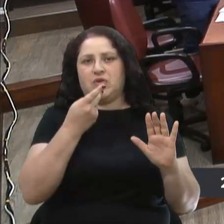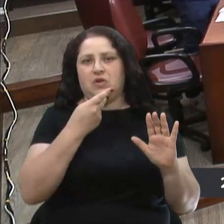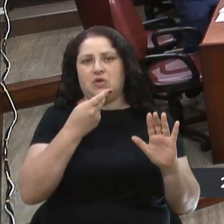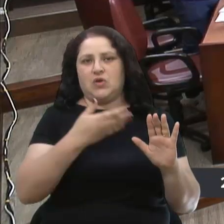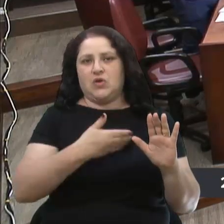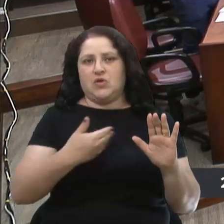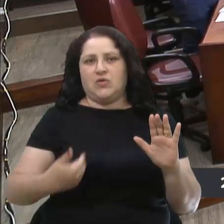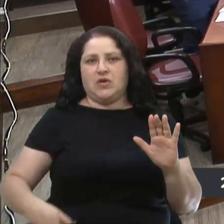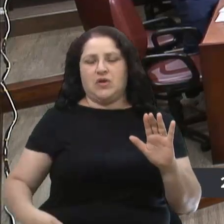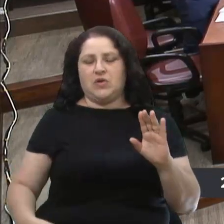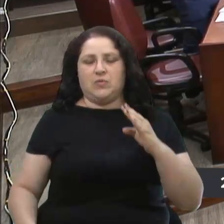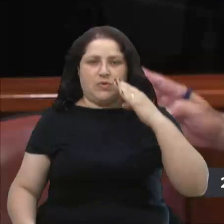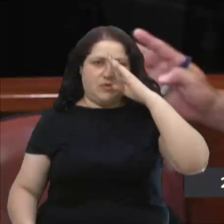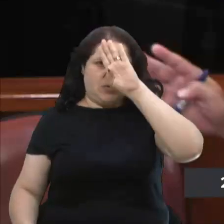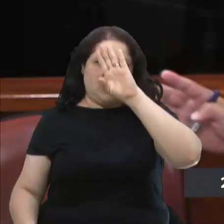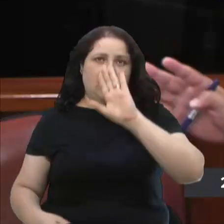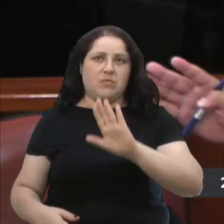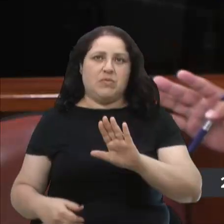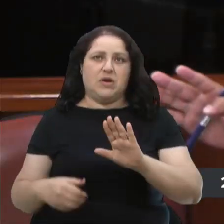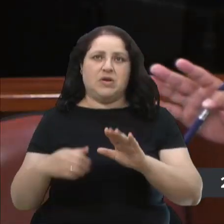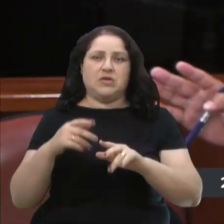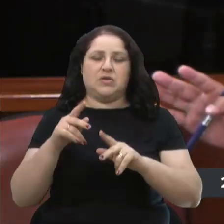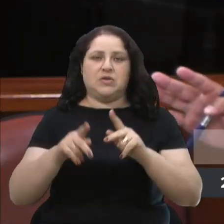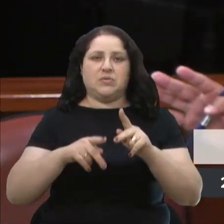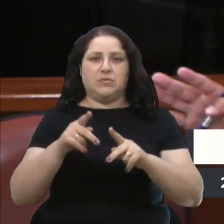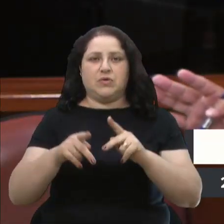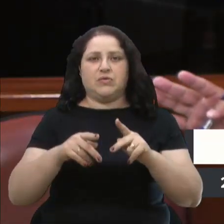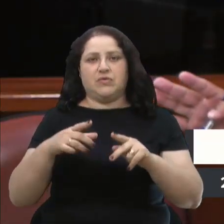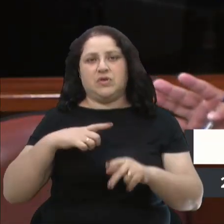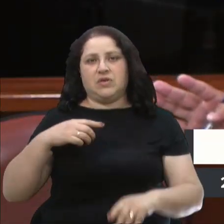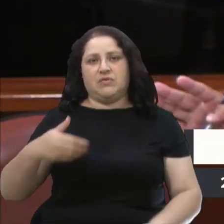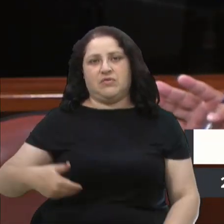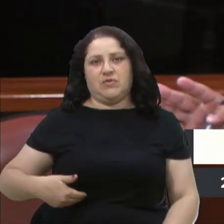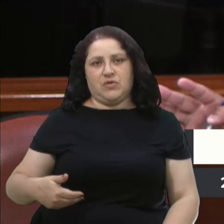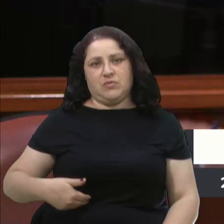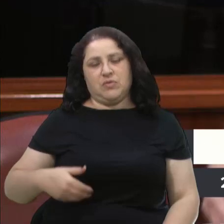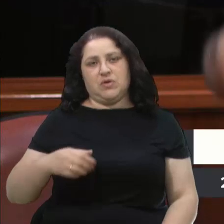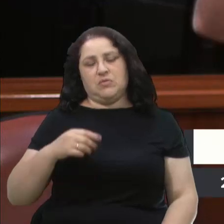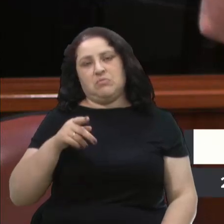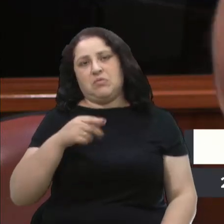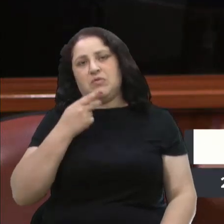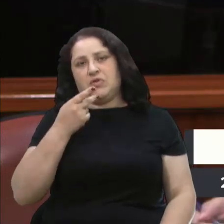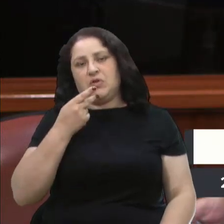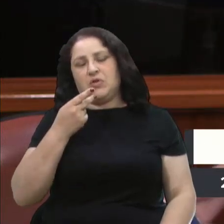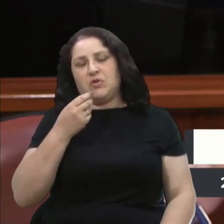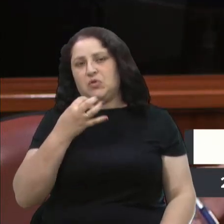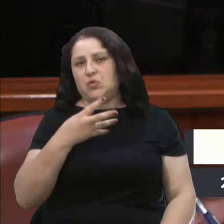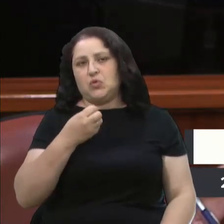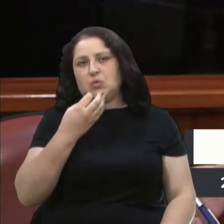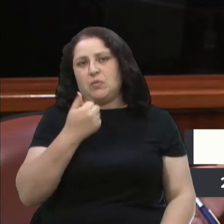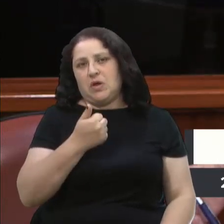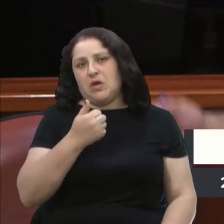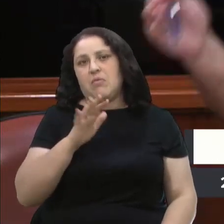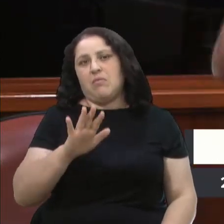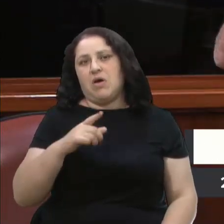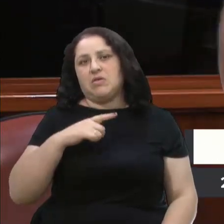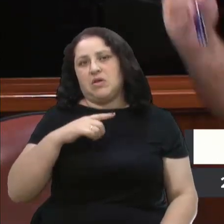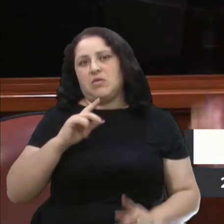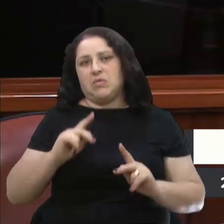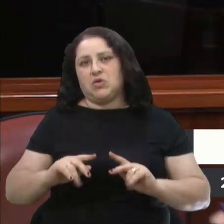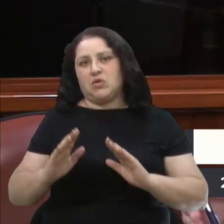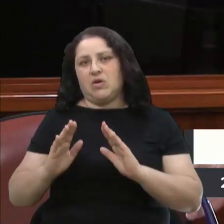né? Não, tá tudo bom pelo que o vereador Marcon falou aí no governo Bolsonaro, mas que tem morador em situação de rua